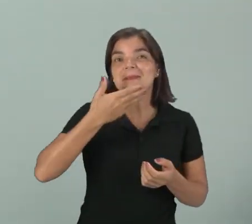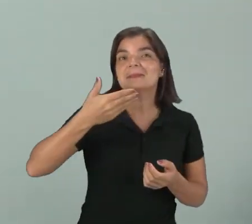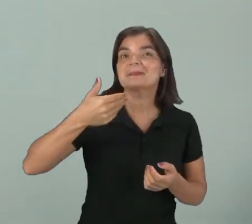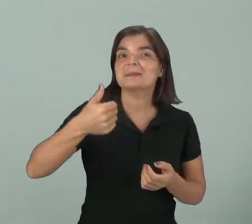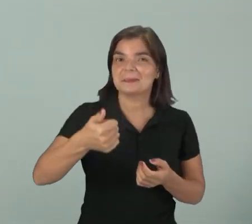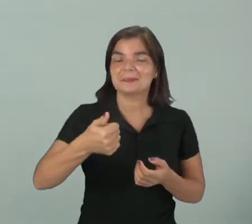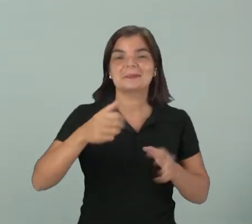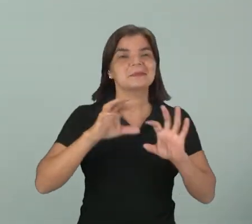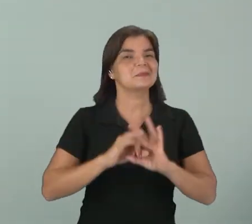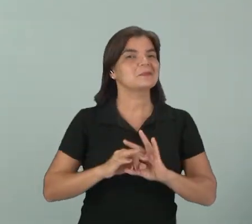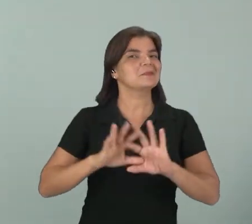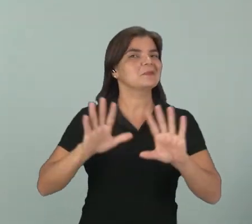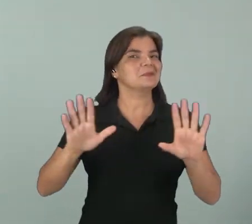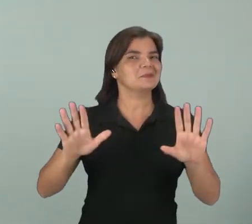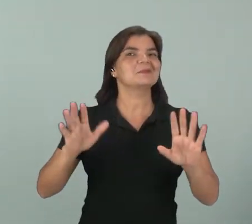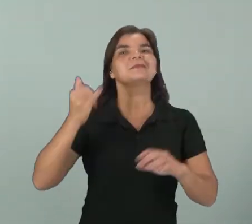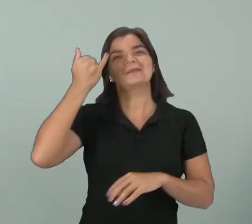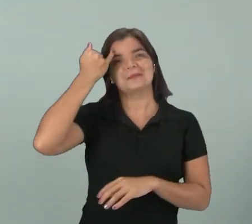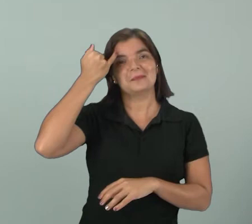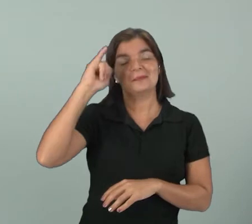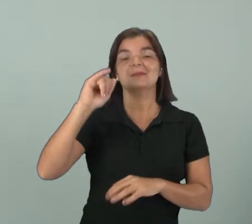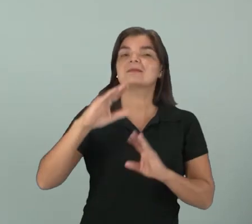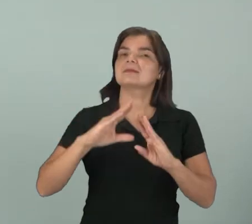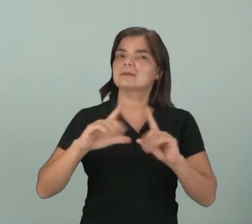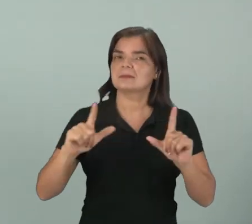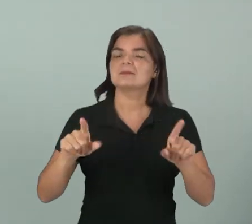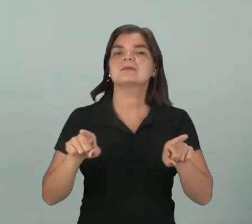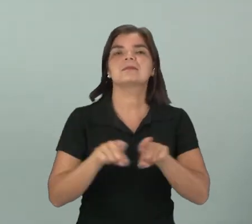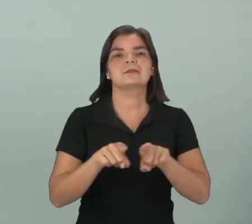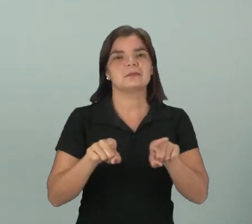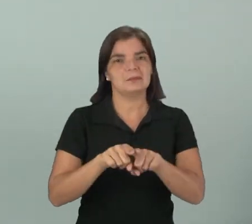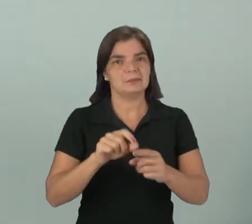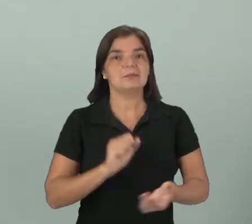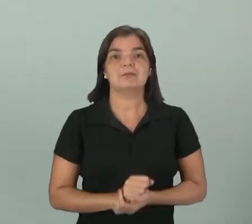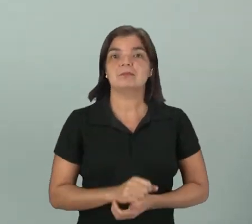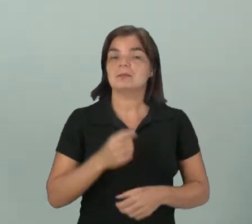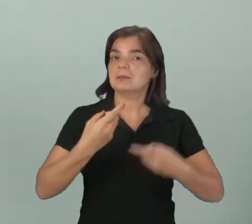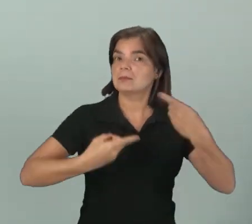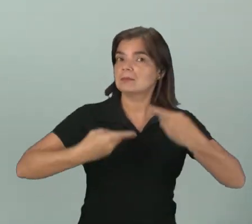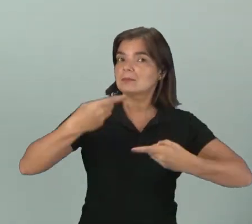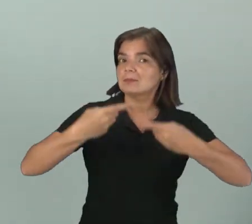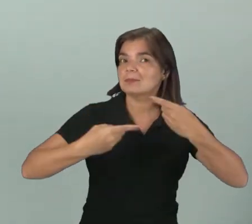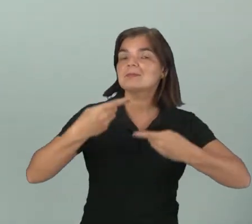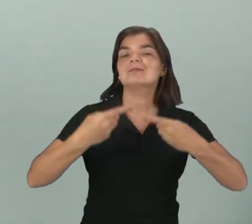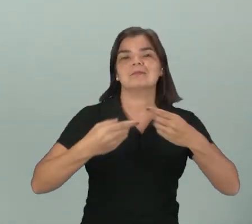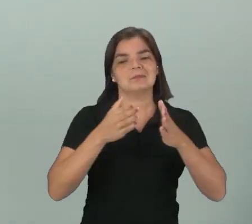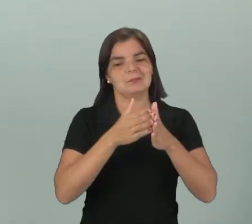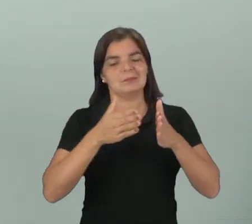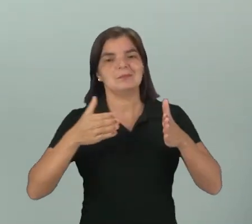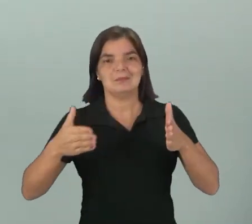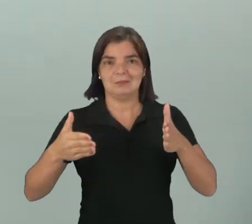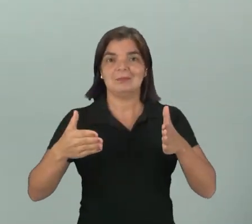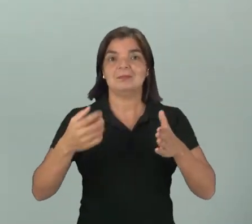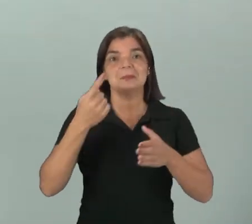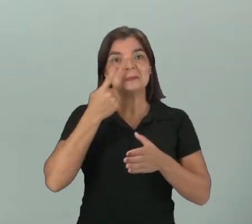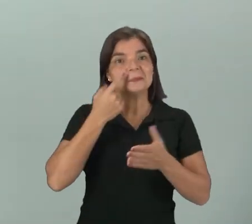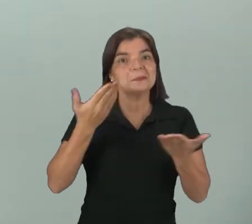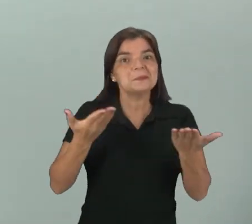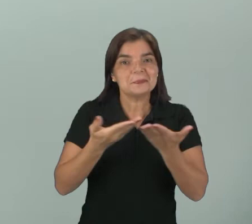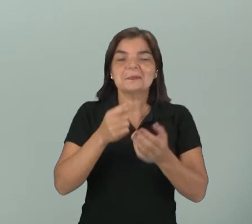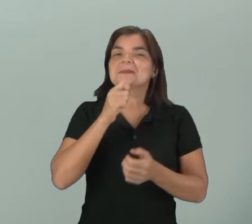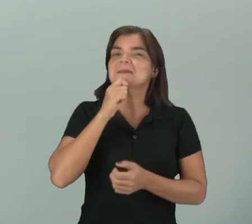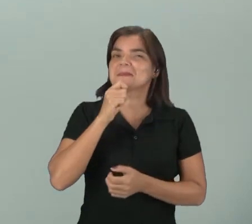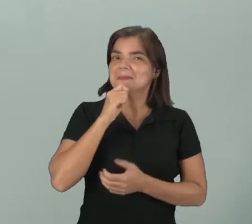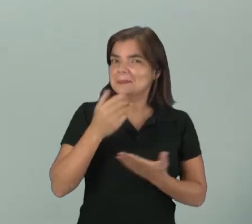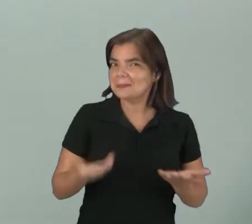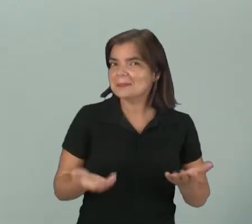Uma maior liberdade criativa. E é claro que muitas das discussões foram feitas nesse processo, como a gente faz ainda